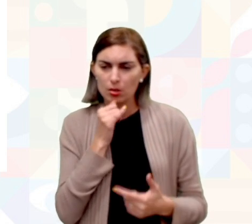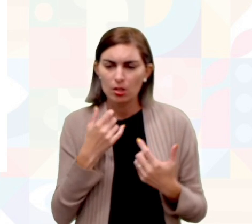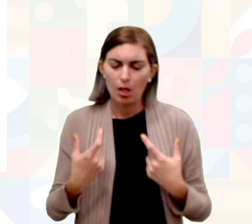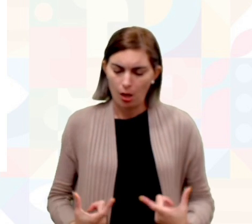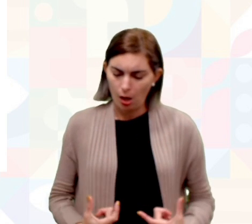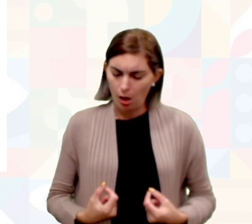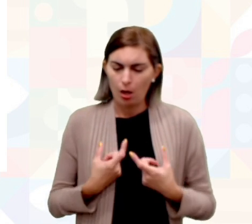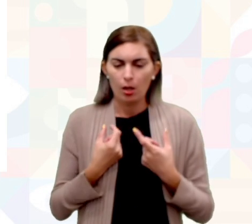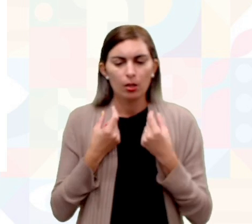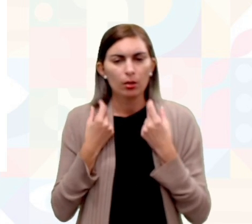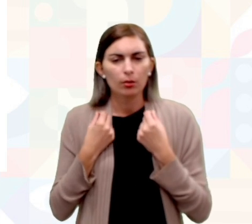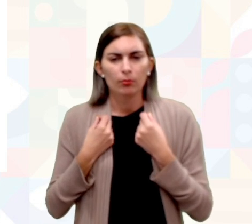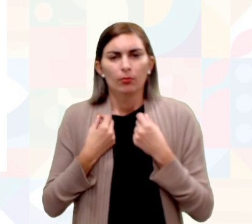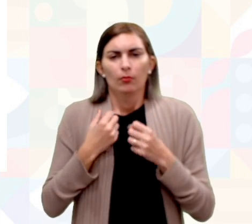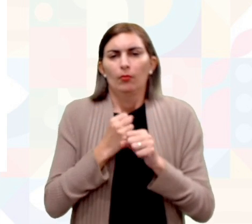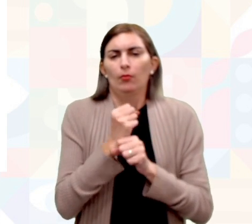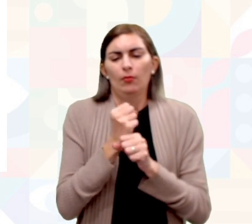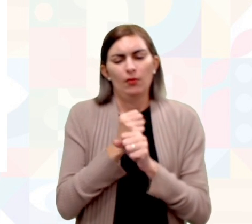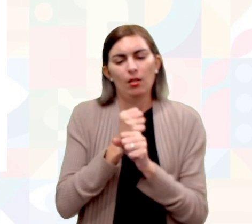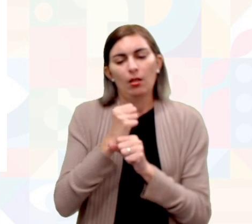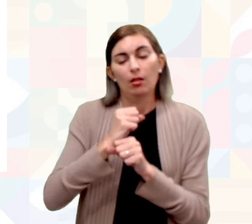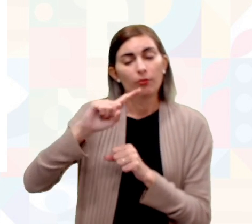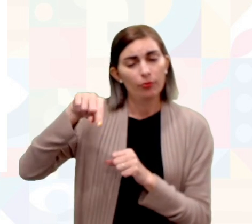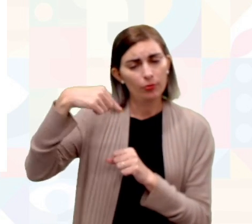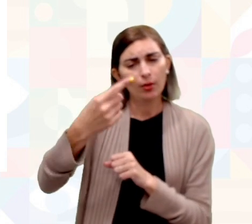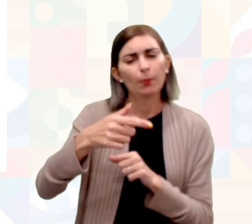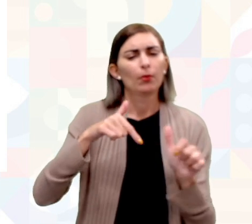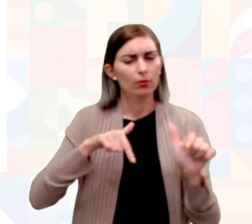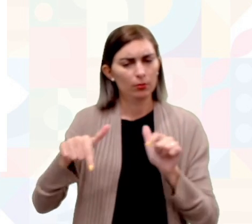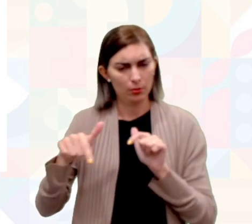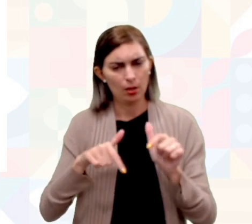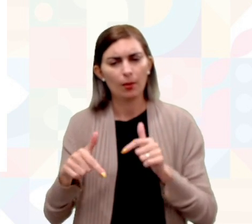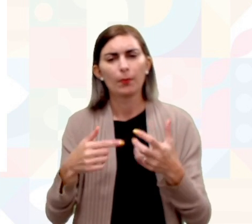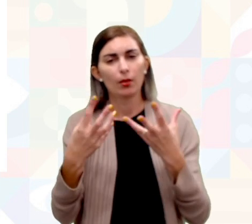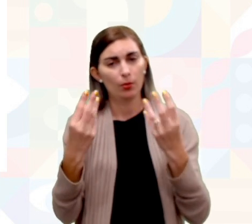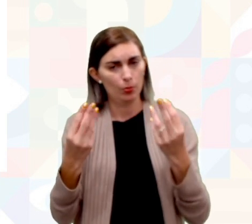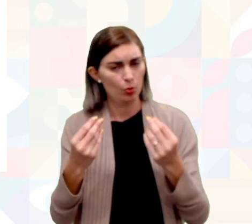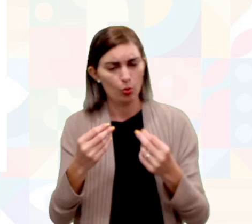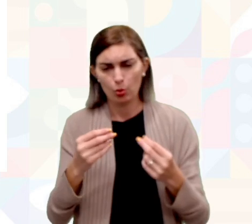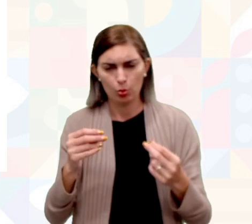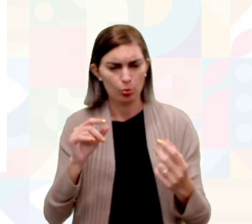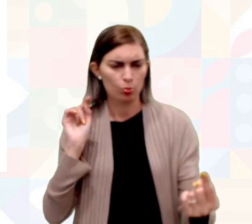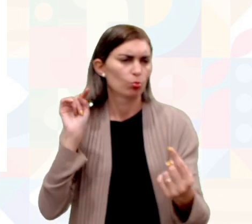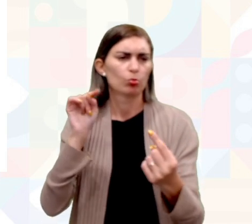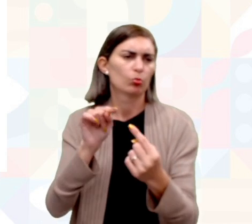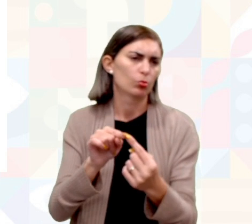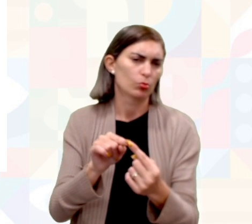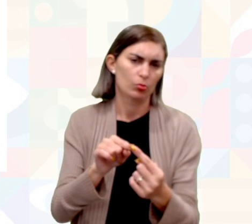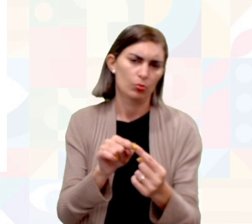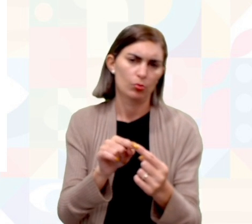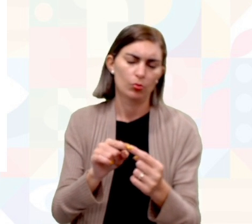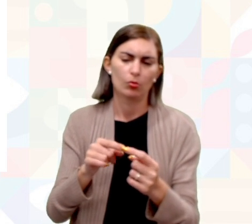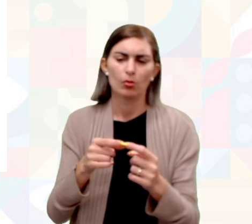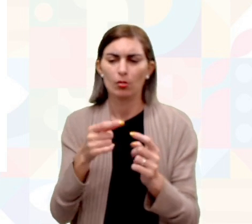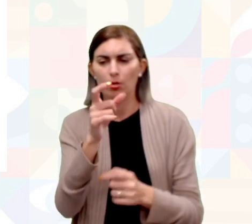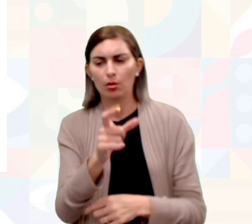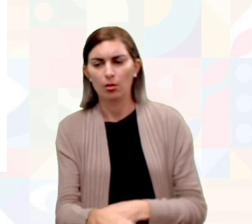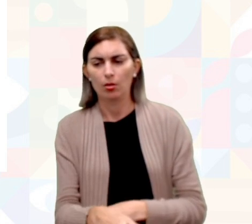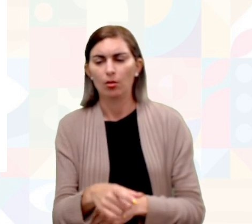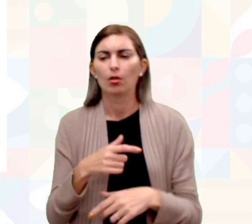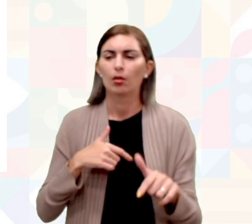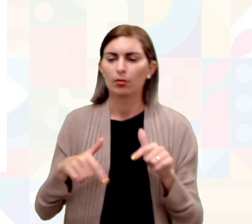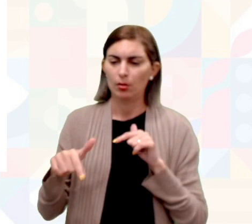né? Anos depois da atividade desenvolvida. Então, muitas vezes não se associa, tá? O produto, né,